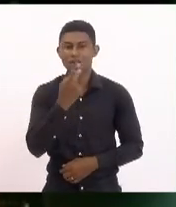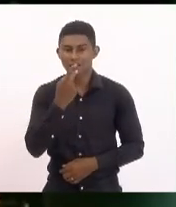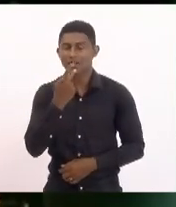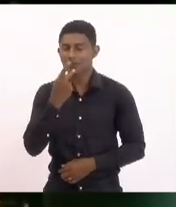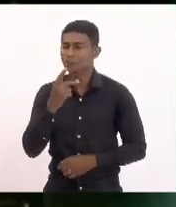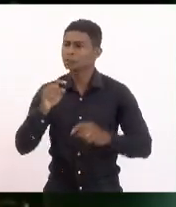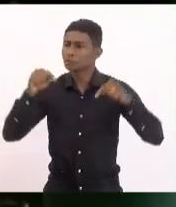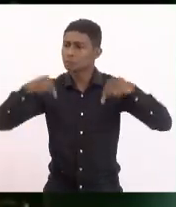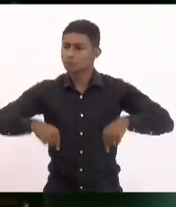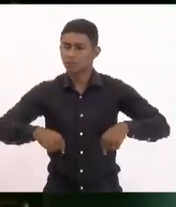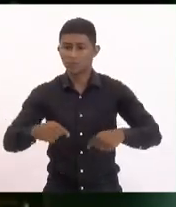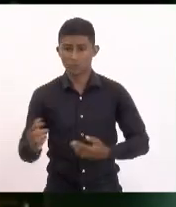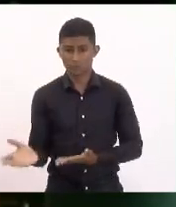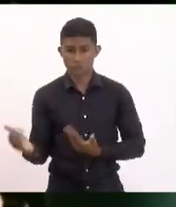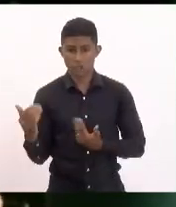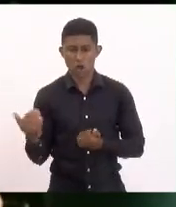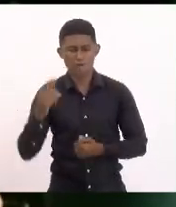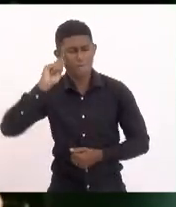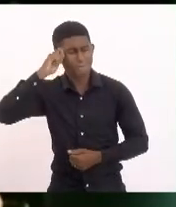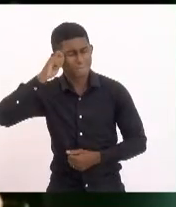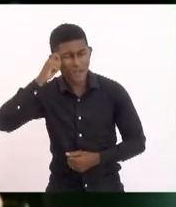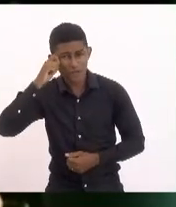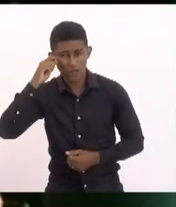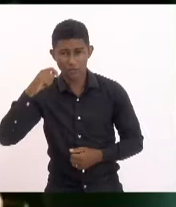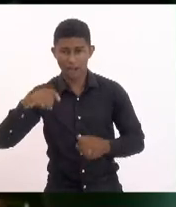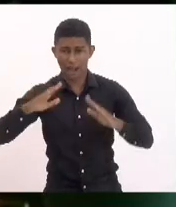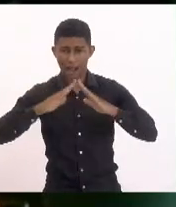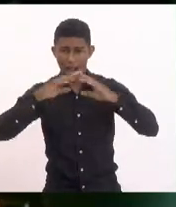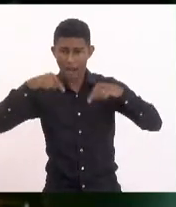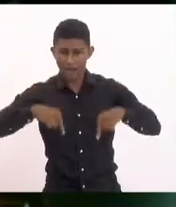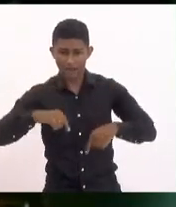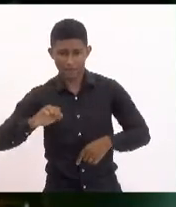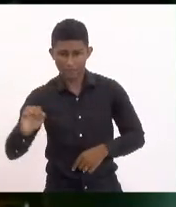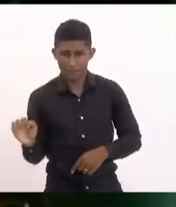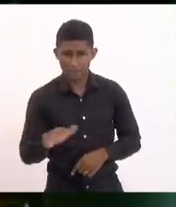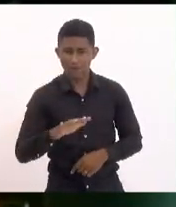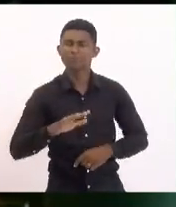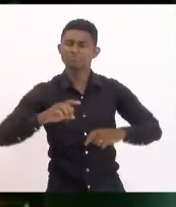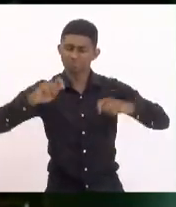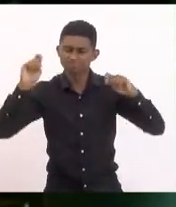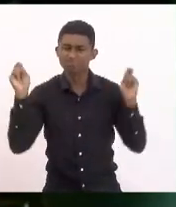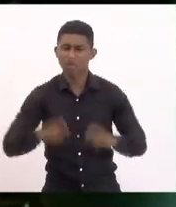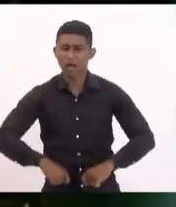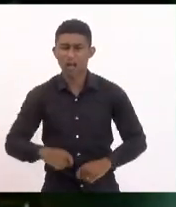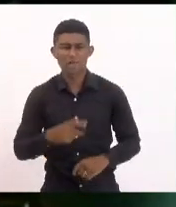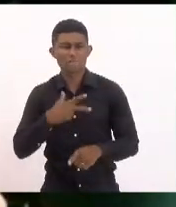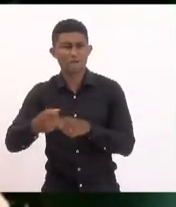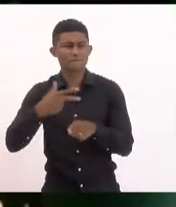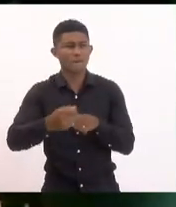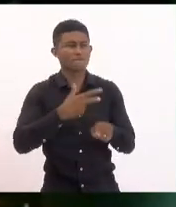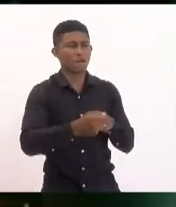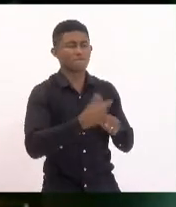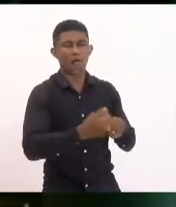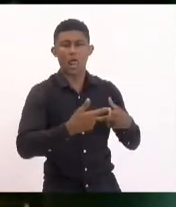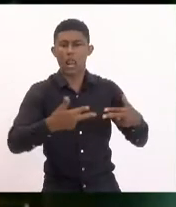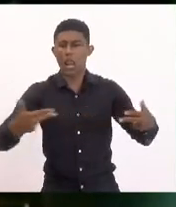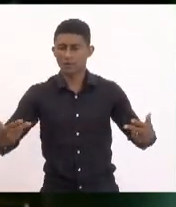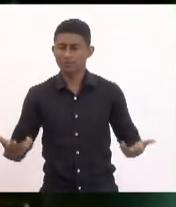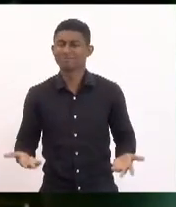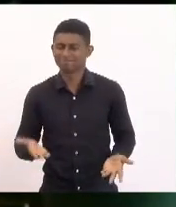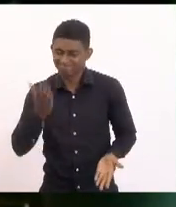e favelada que constrói a possibilidade de existência, apesar de esses processos